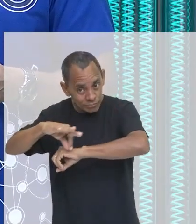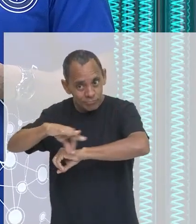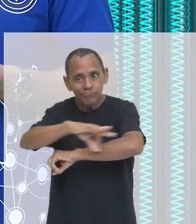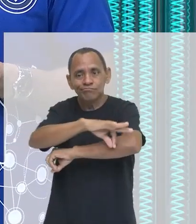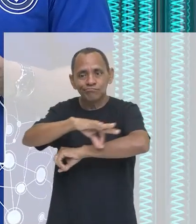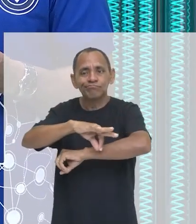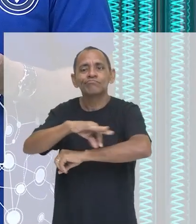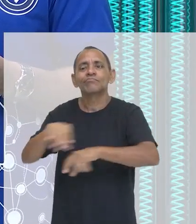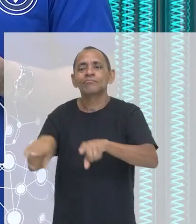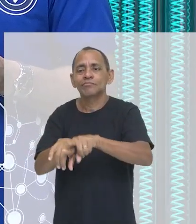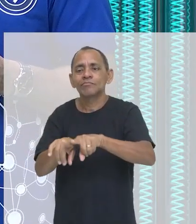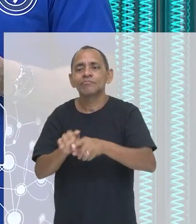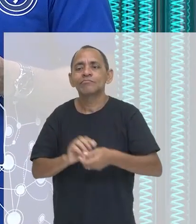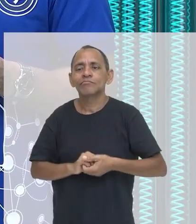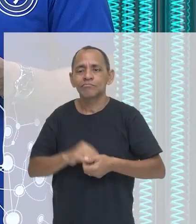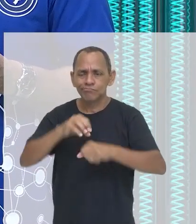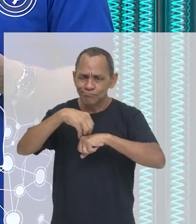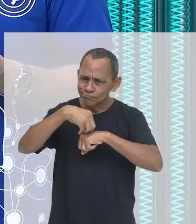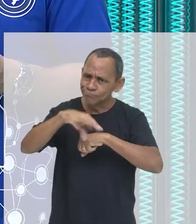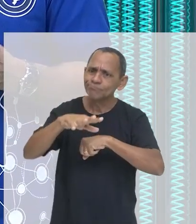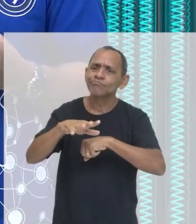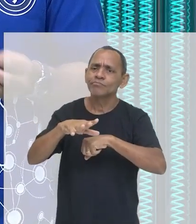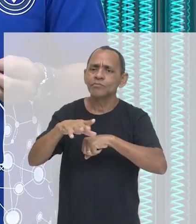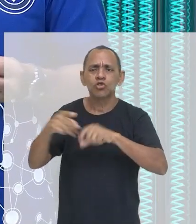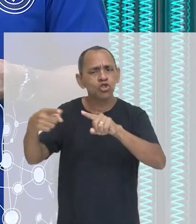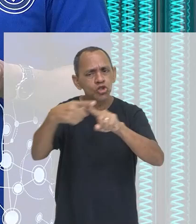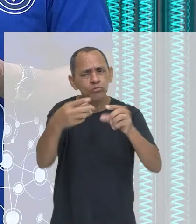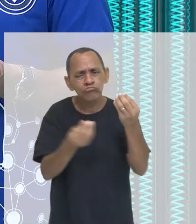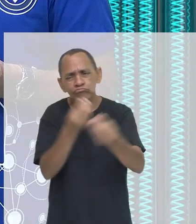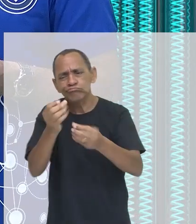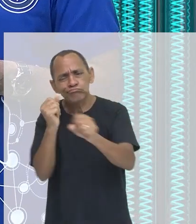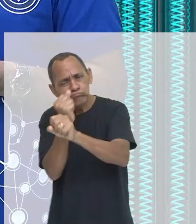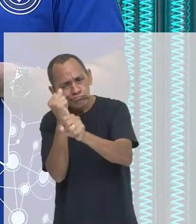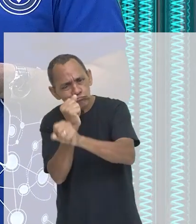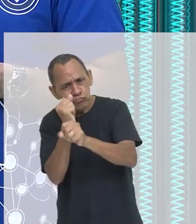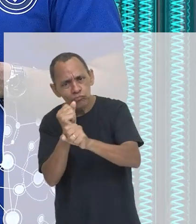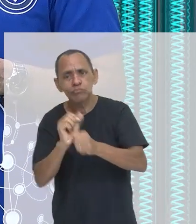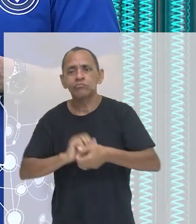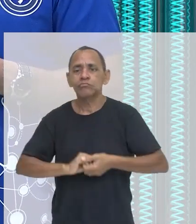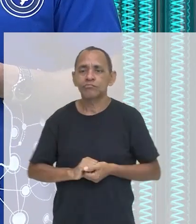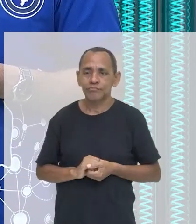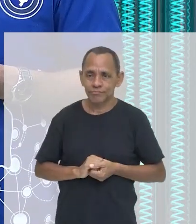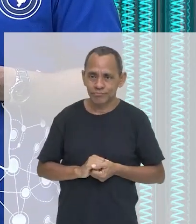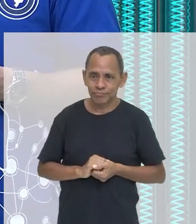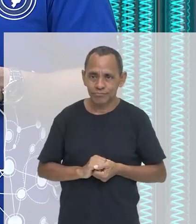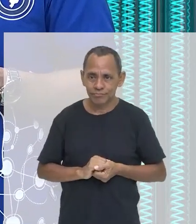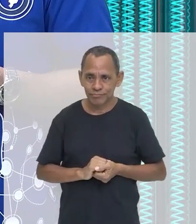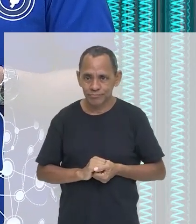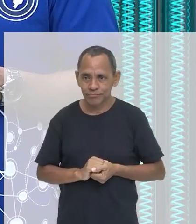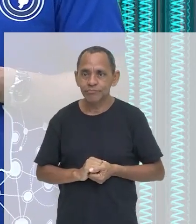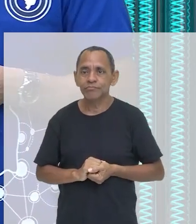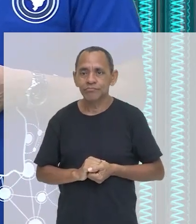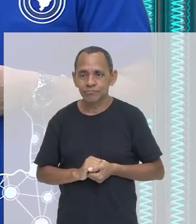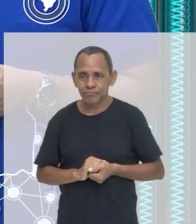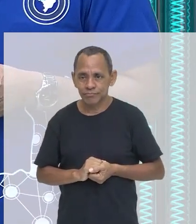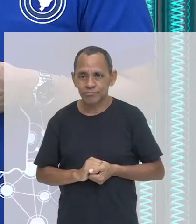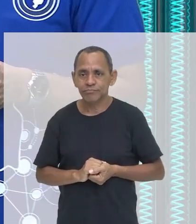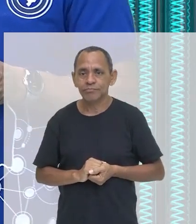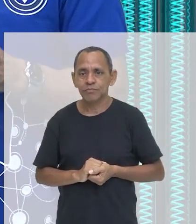arquitetura, nós passamos através da nosso modo de construir as coisas, nós mostramos muito sobre nossa